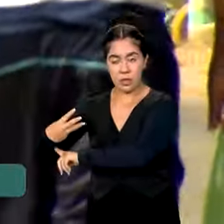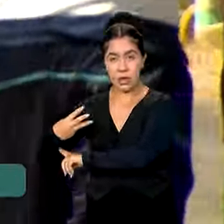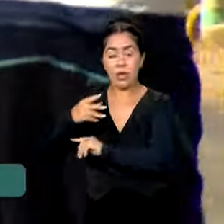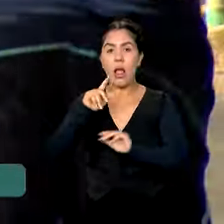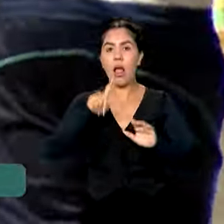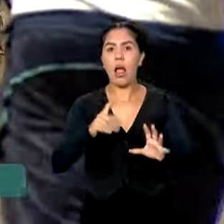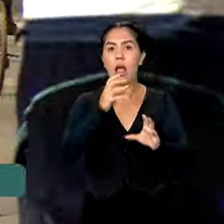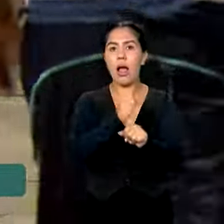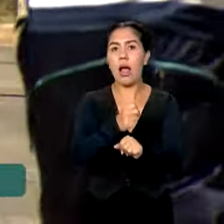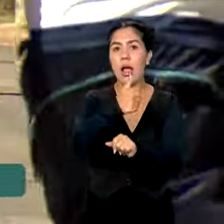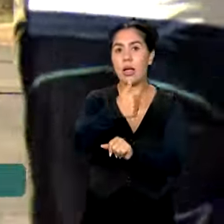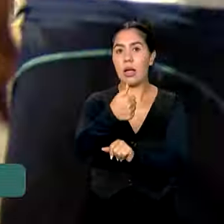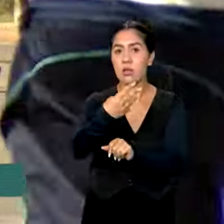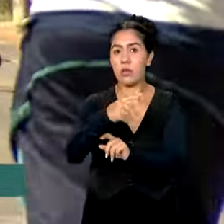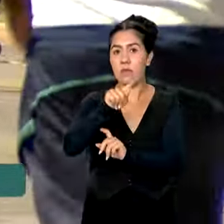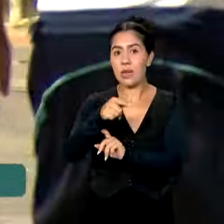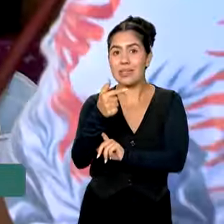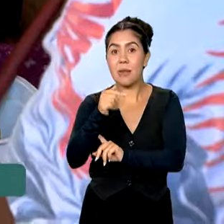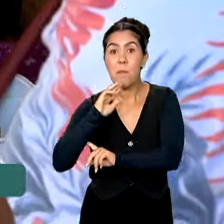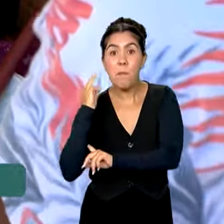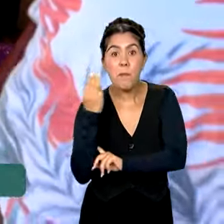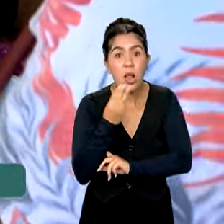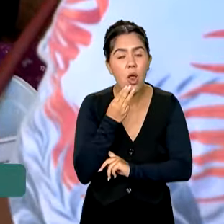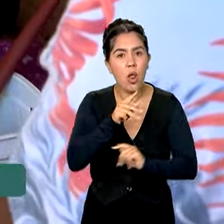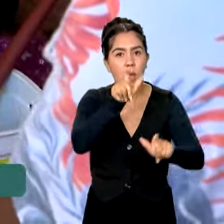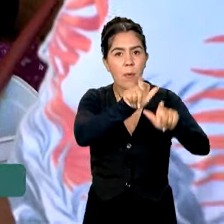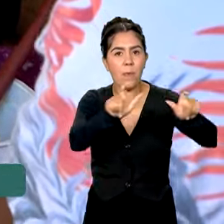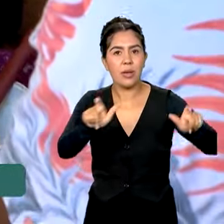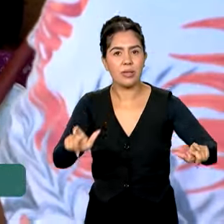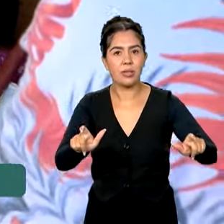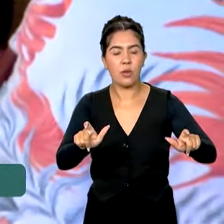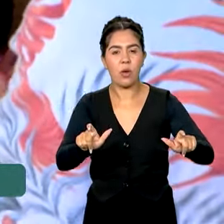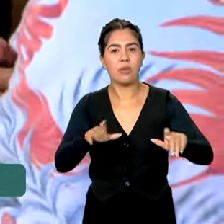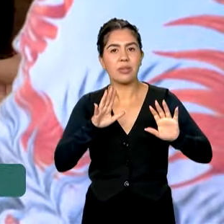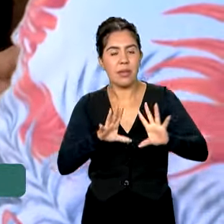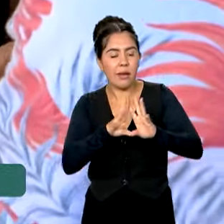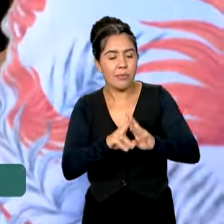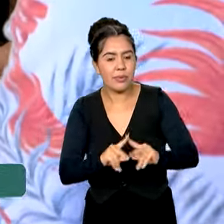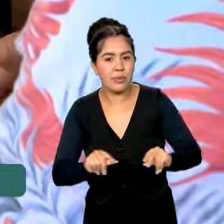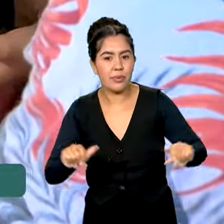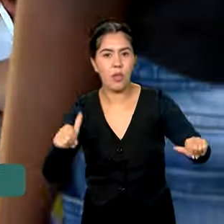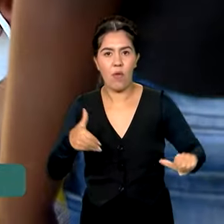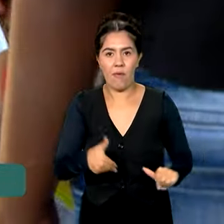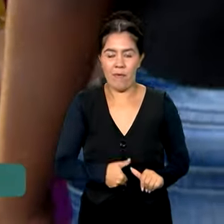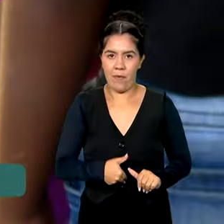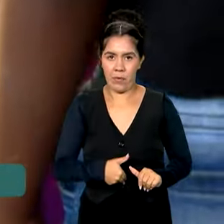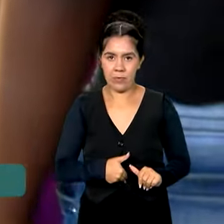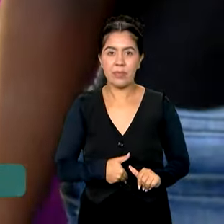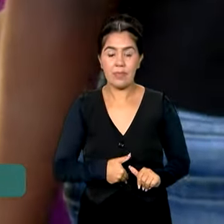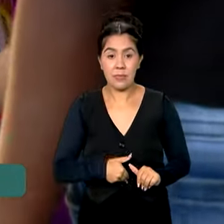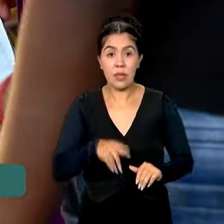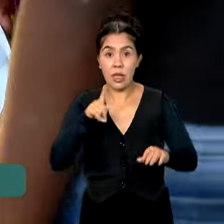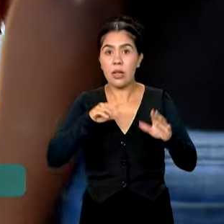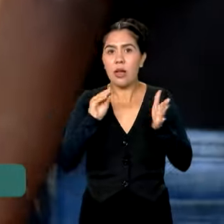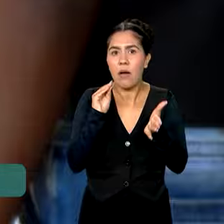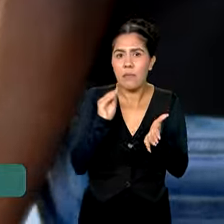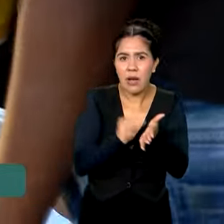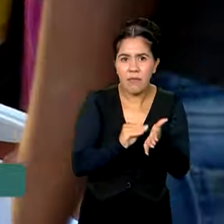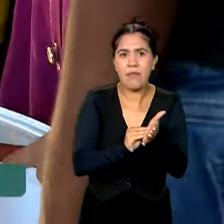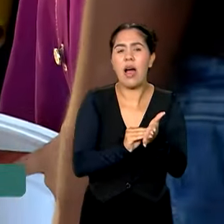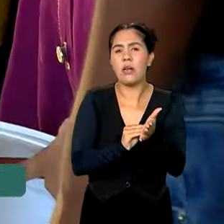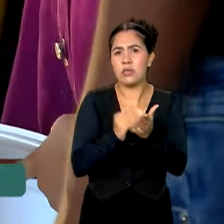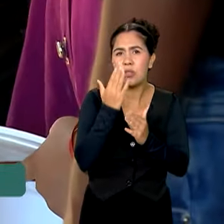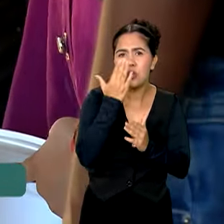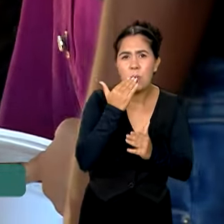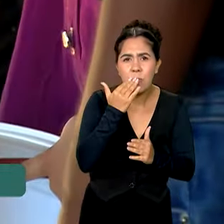14,7 milhões de pessoas que deixaram de passar fome no país. A insegurança alimentar severa